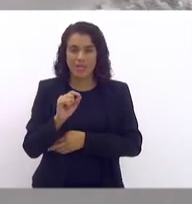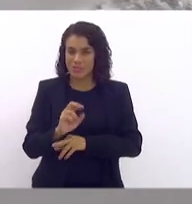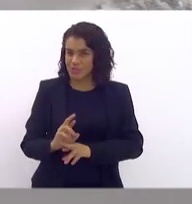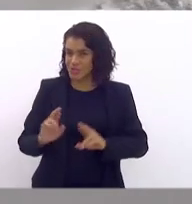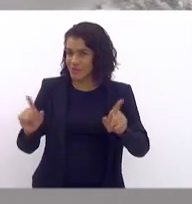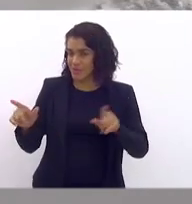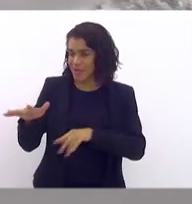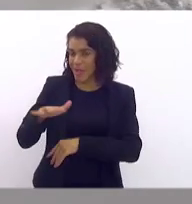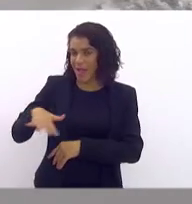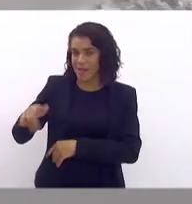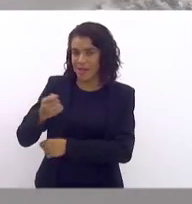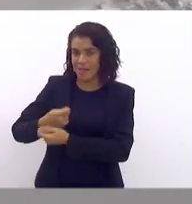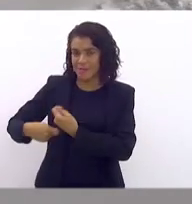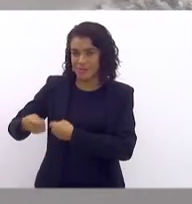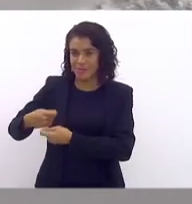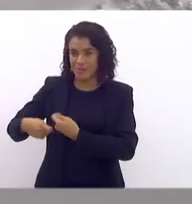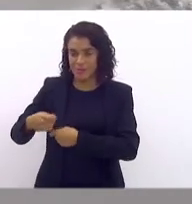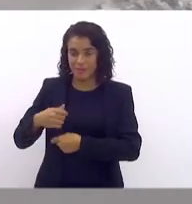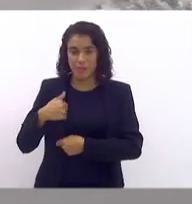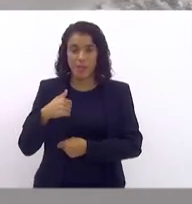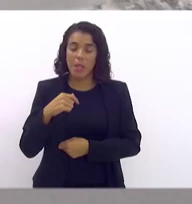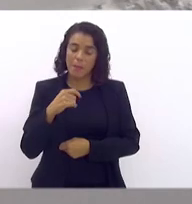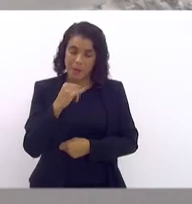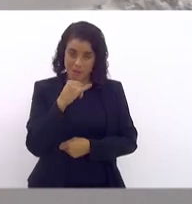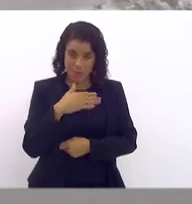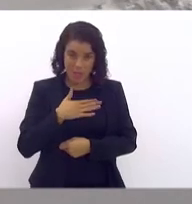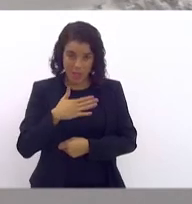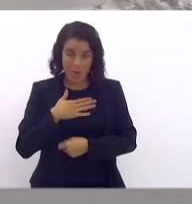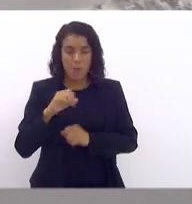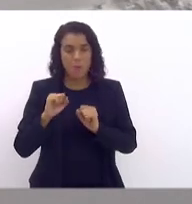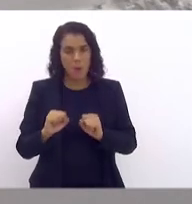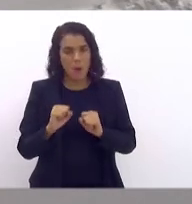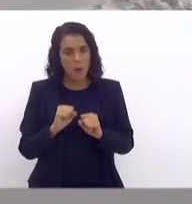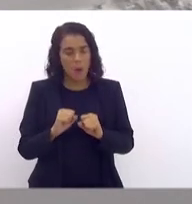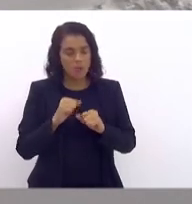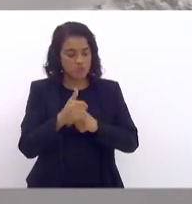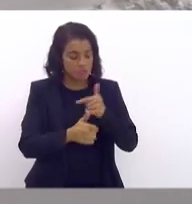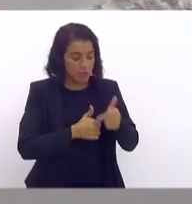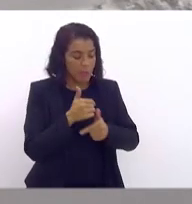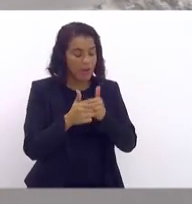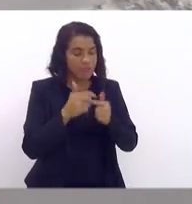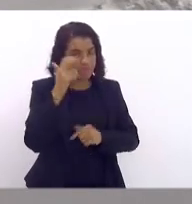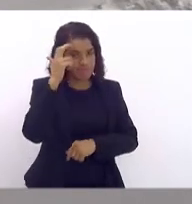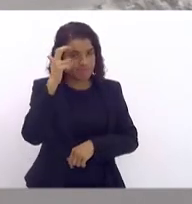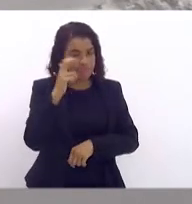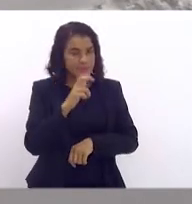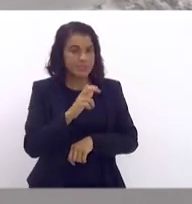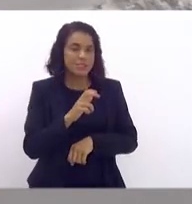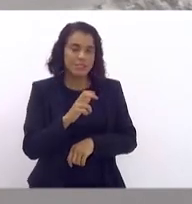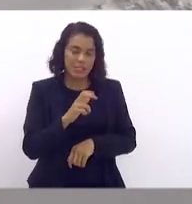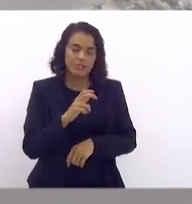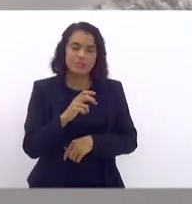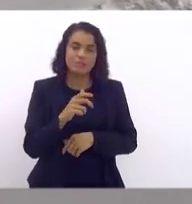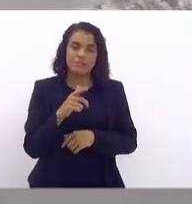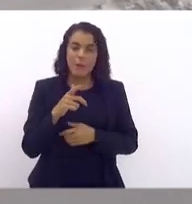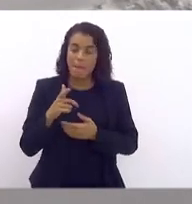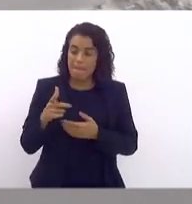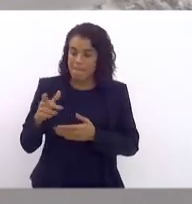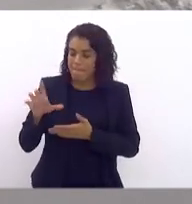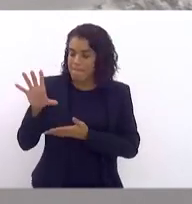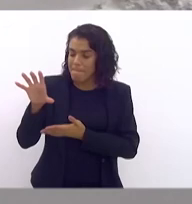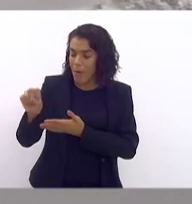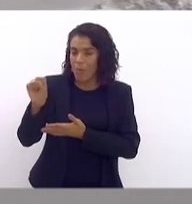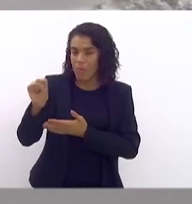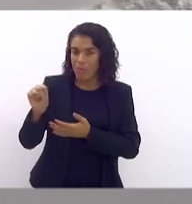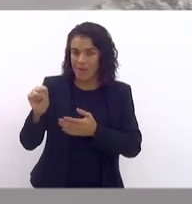investigação eu posso por exemplo numa atividade de inteligência fazer uma captação de imagens em